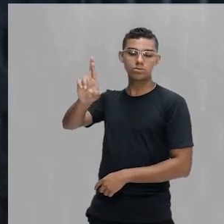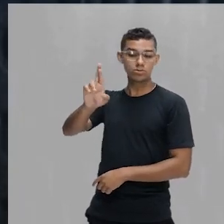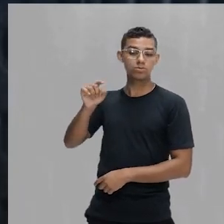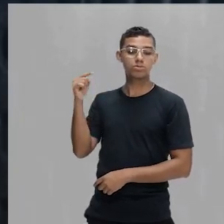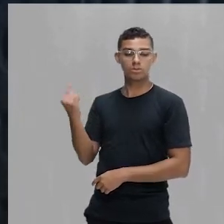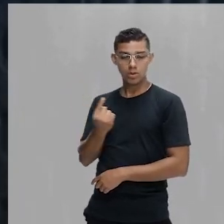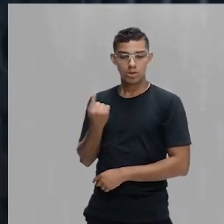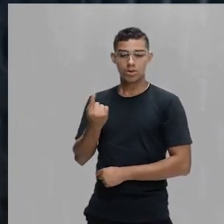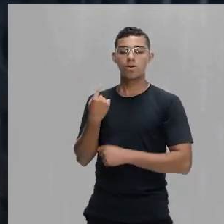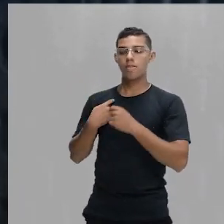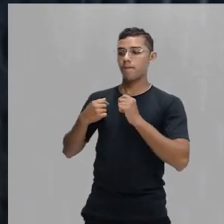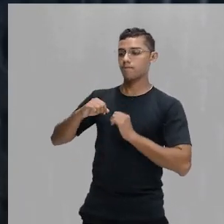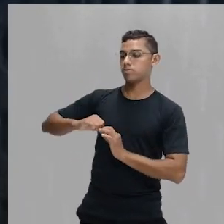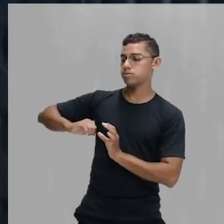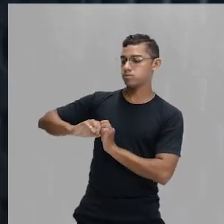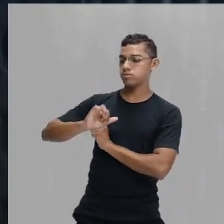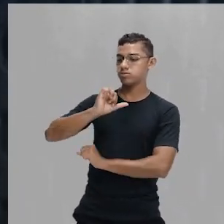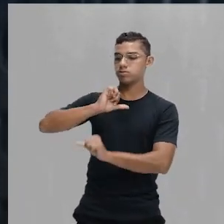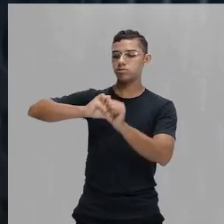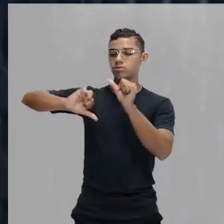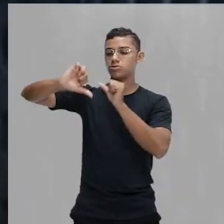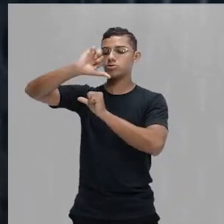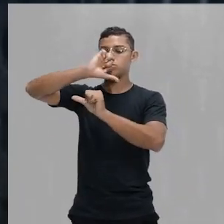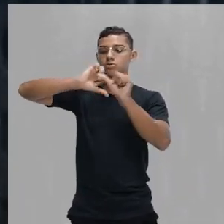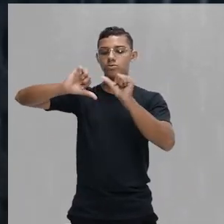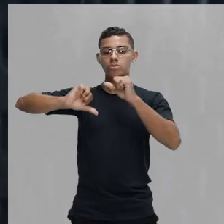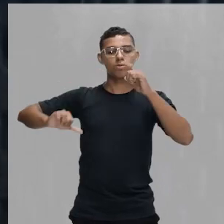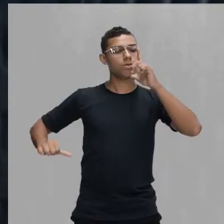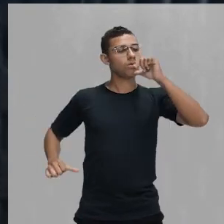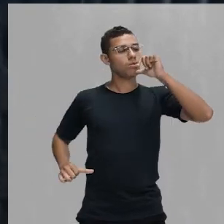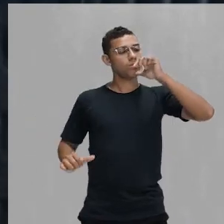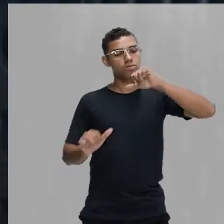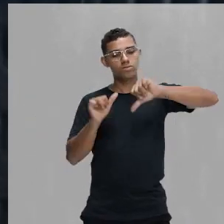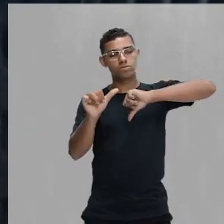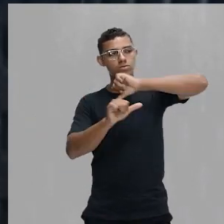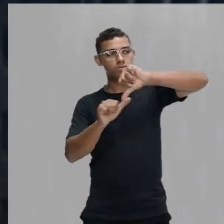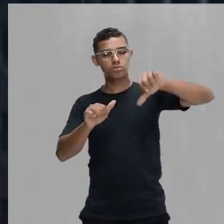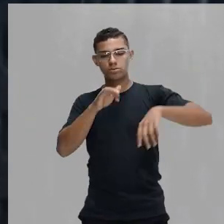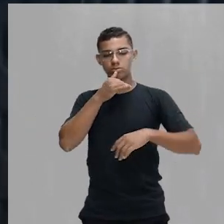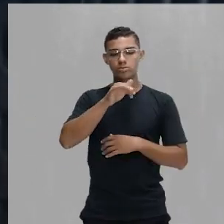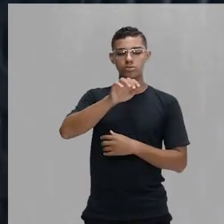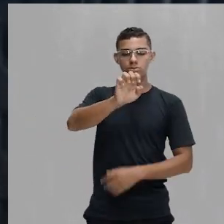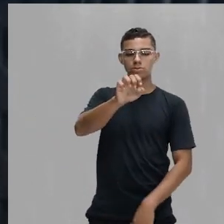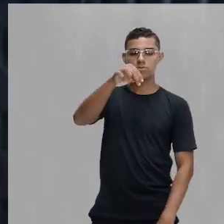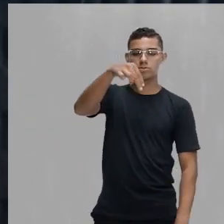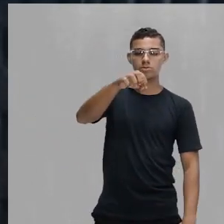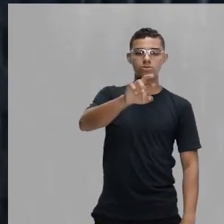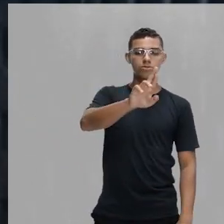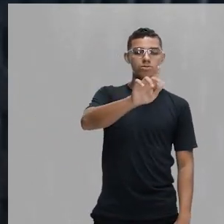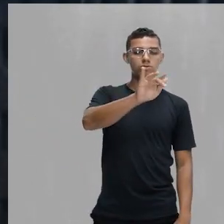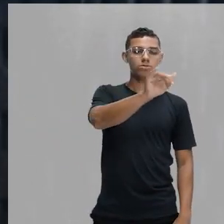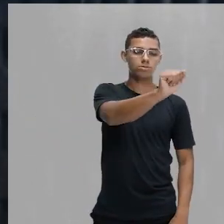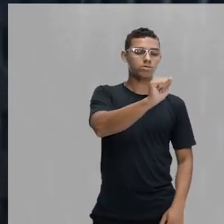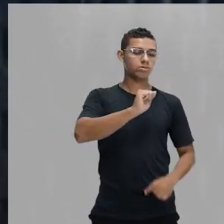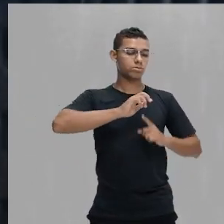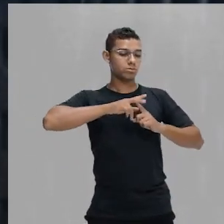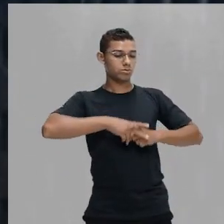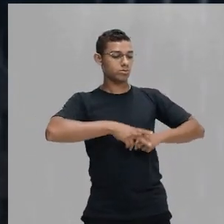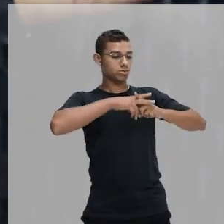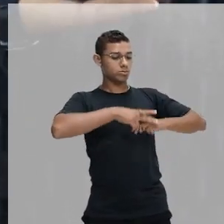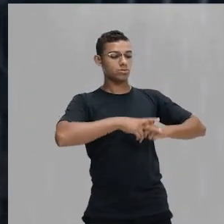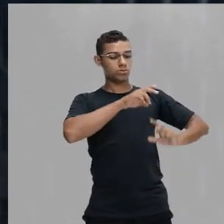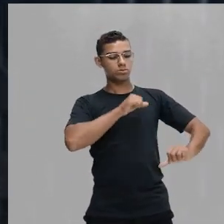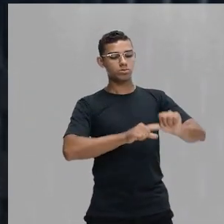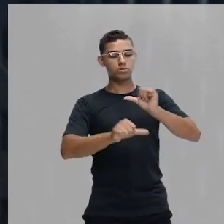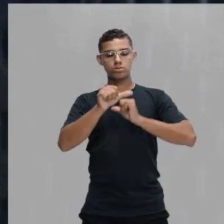esse gerador é que vai fazer a transformação dessa energia, né, de giro para